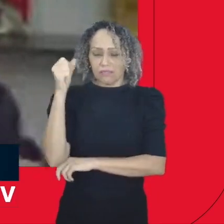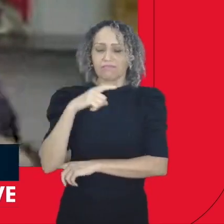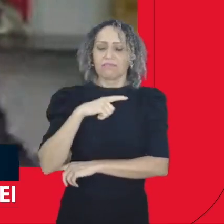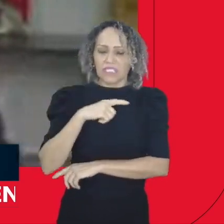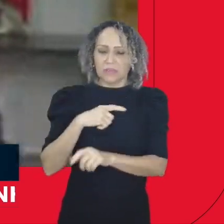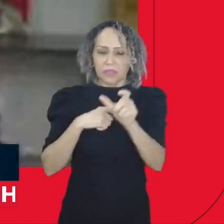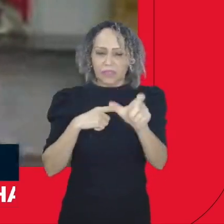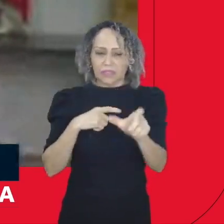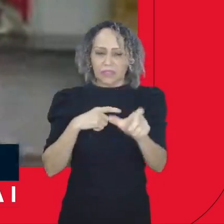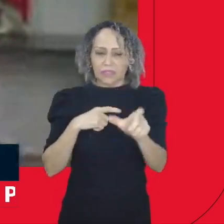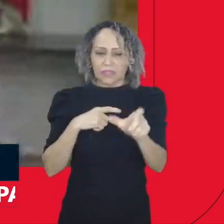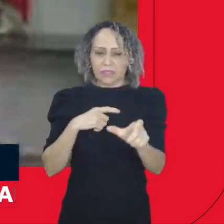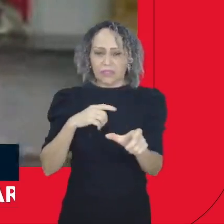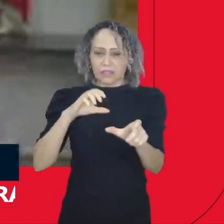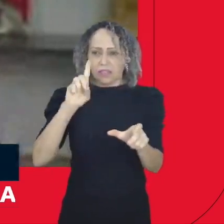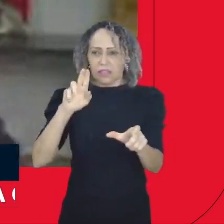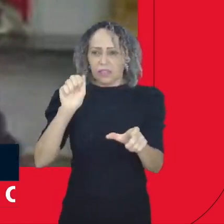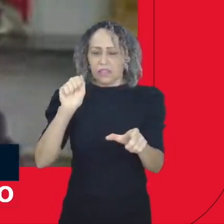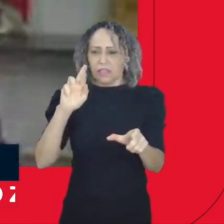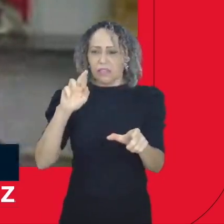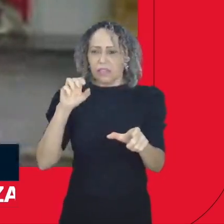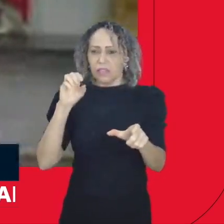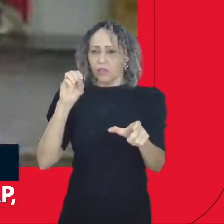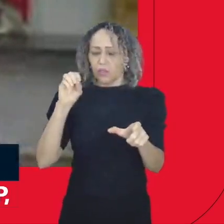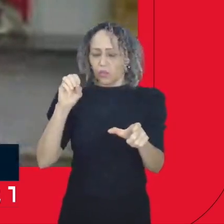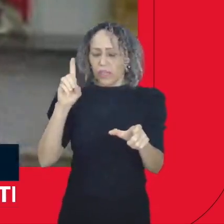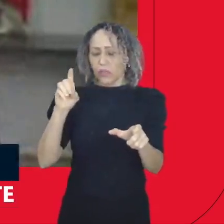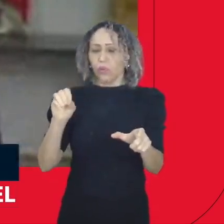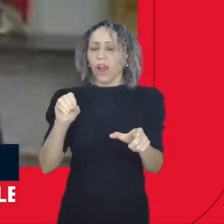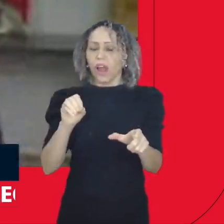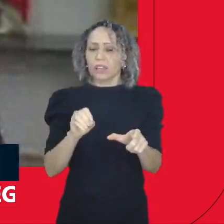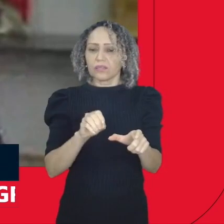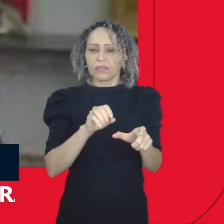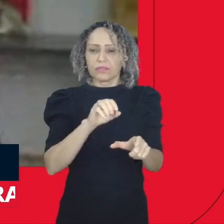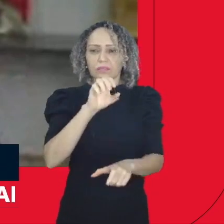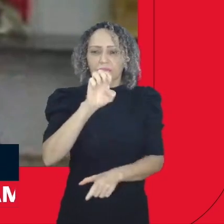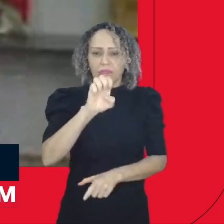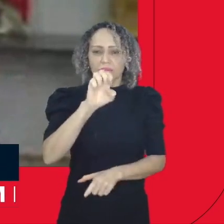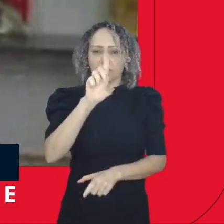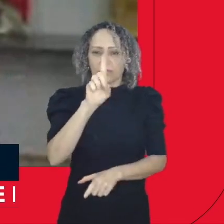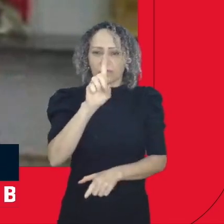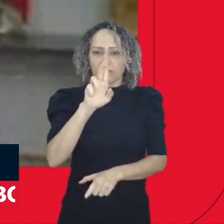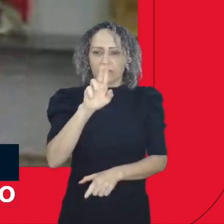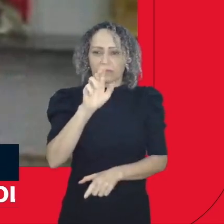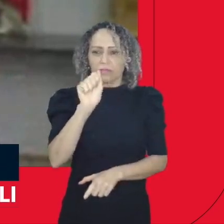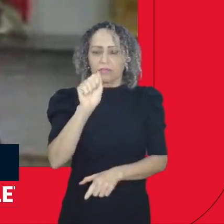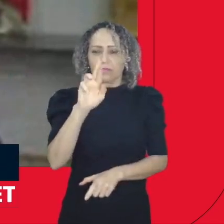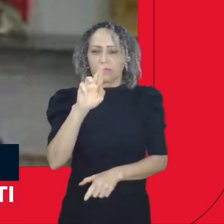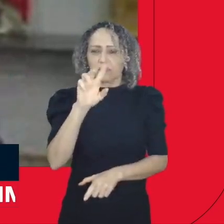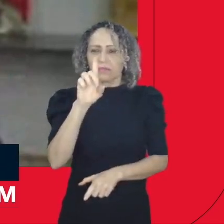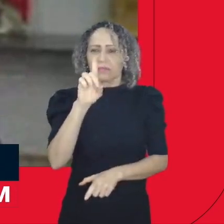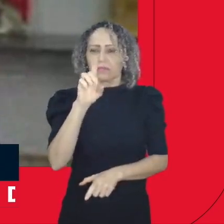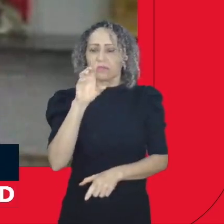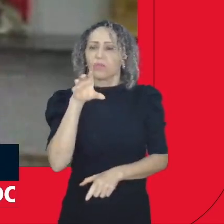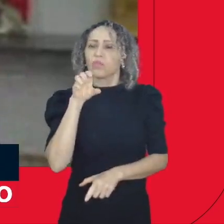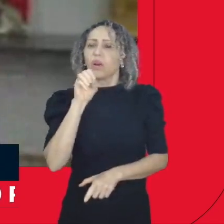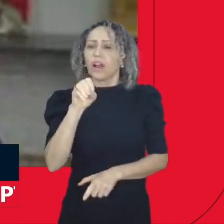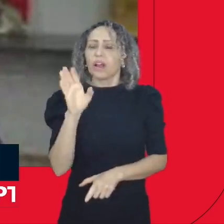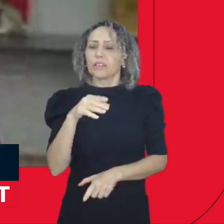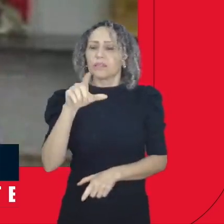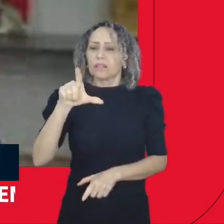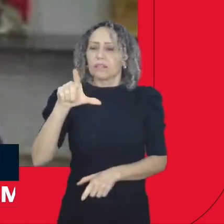fazer campanha para o Bolsonaro, pratica aqui uma política muito semelhante, viu, Amanda? Então nós estamos